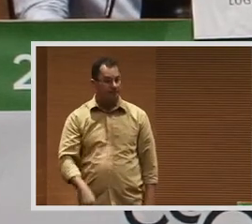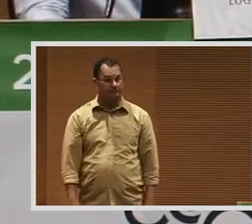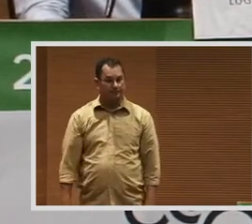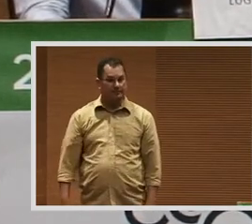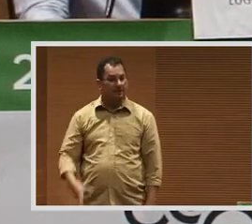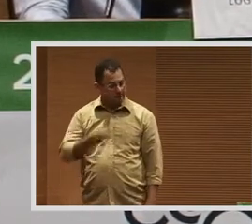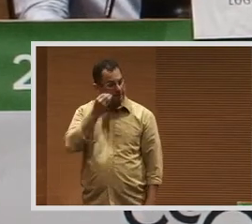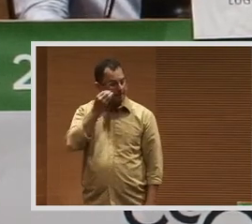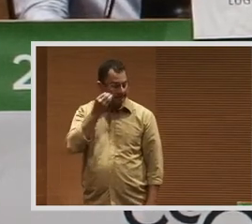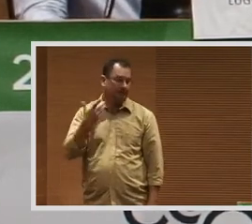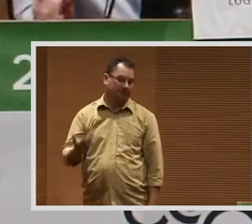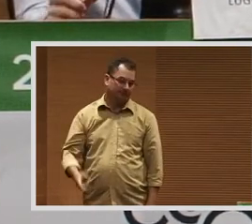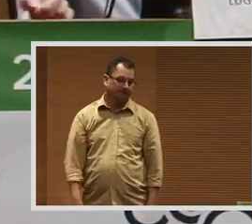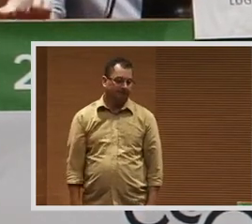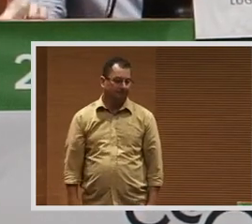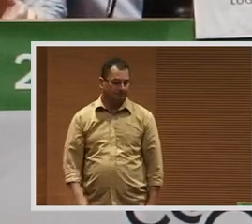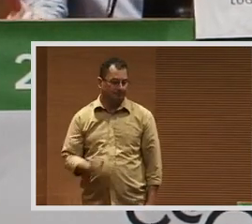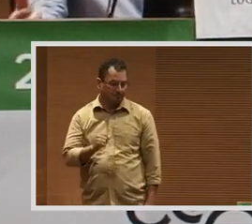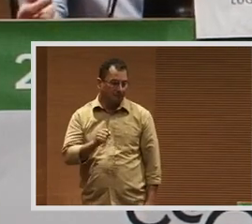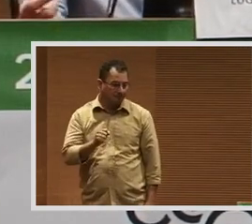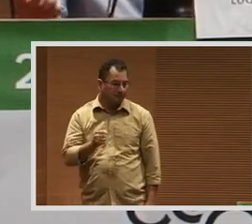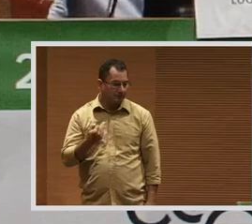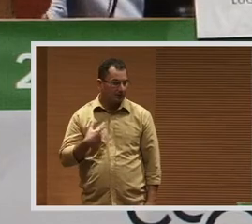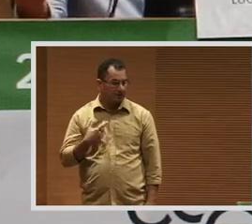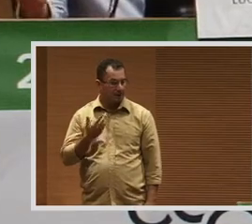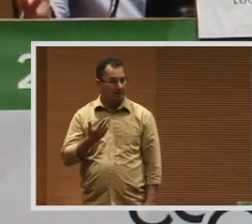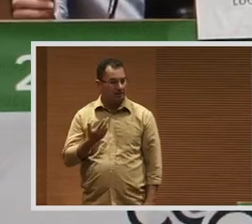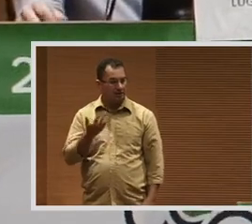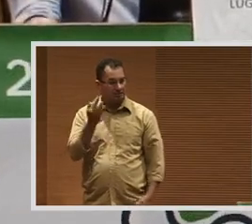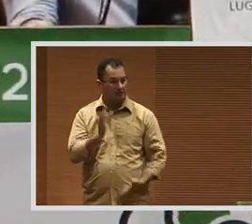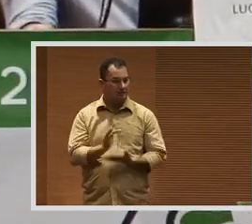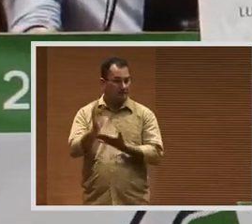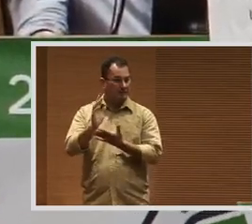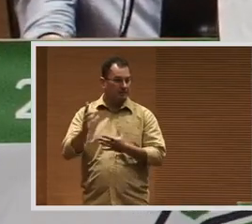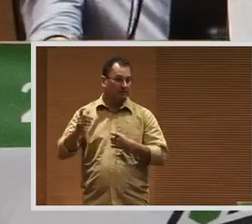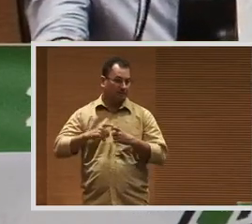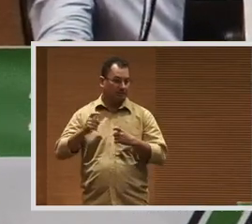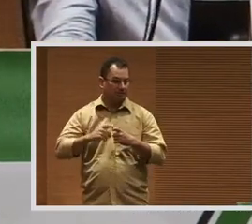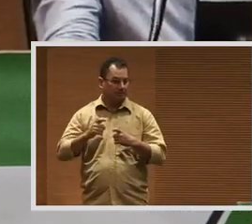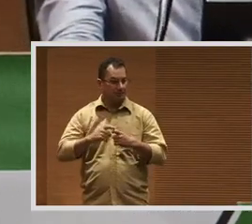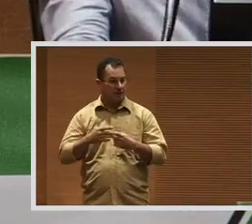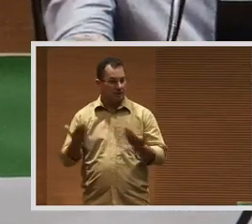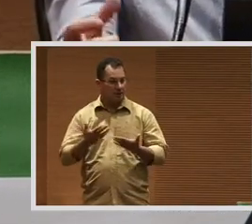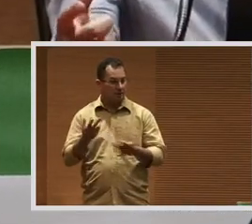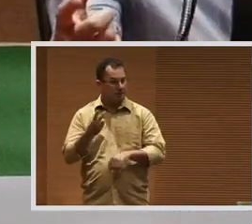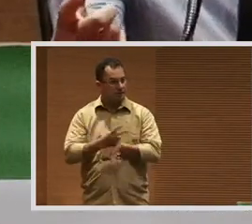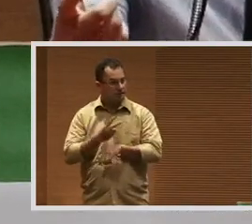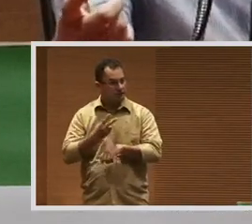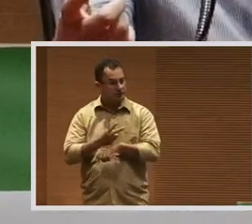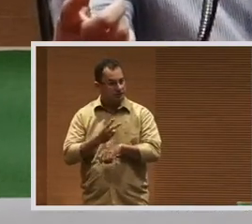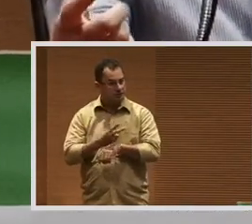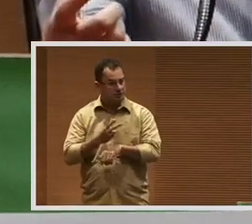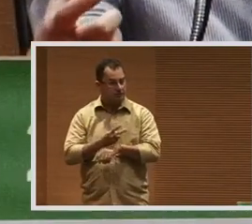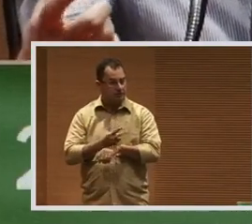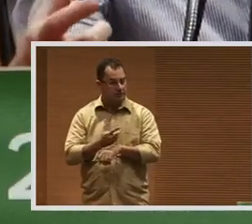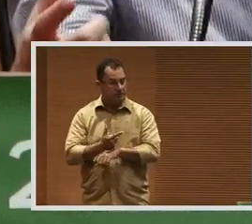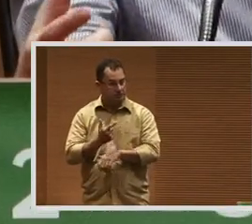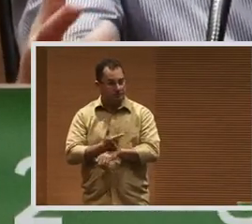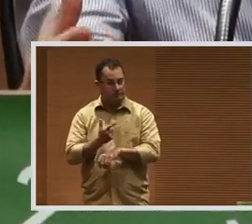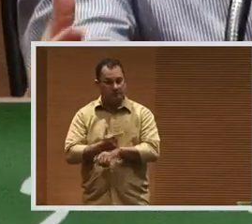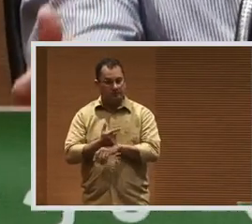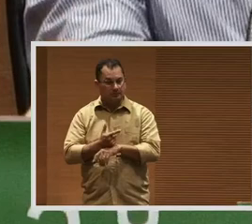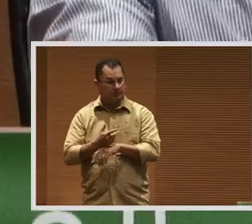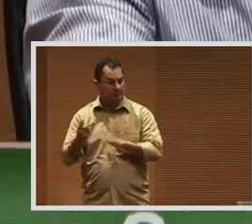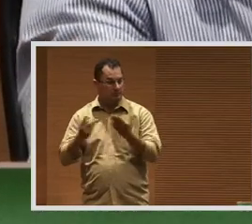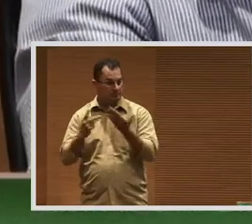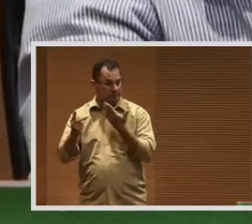Eu tenho tentado. Novo Hamburgo tem a faculdade de medicina, está no segunda turma agora. Ainda não abriu o edital para psiquiatra, estou